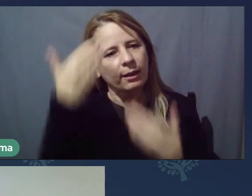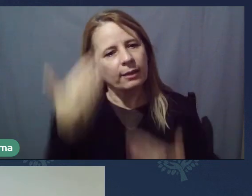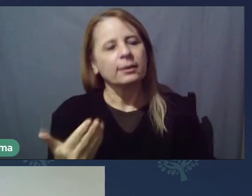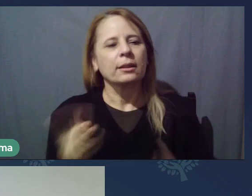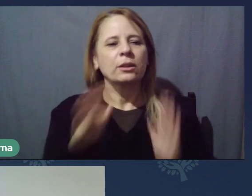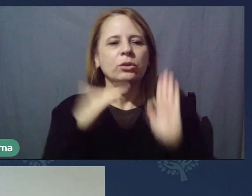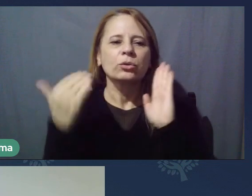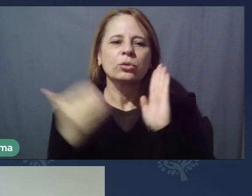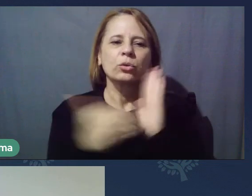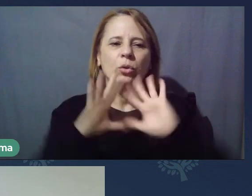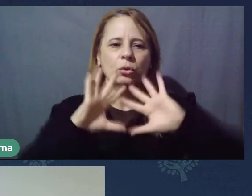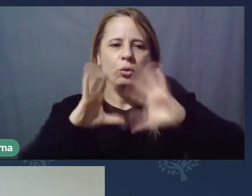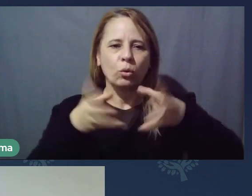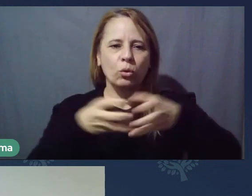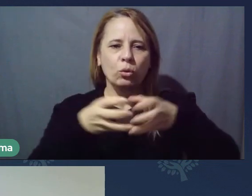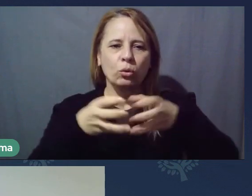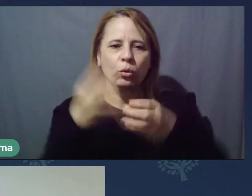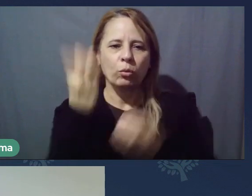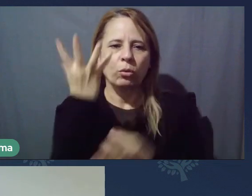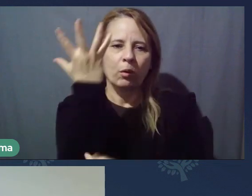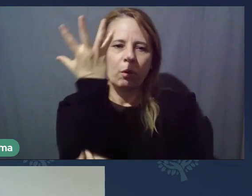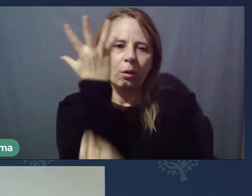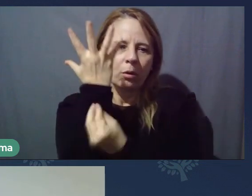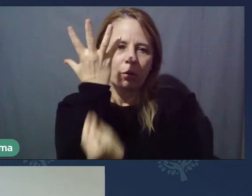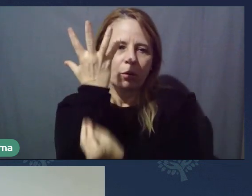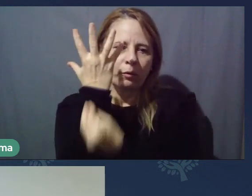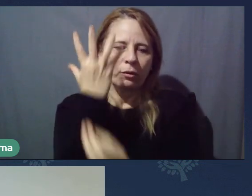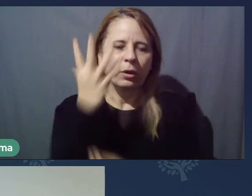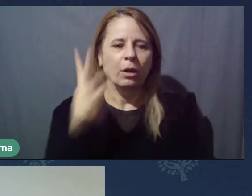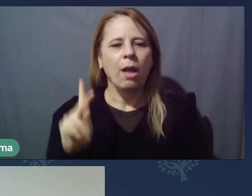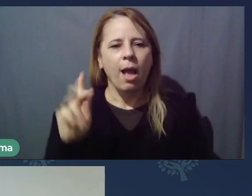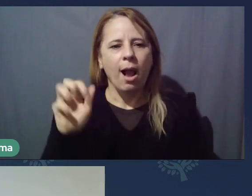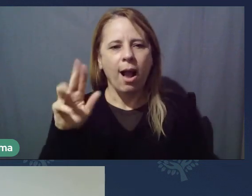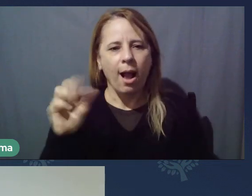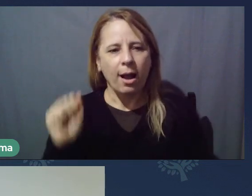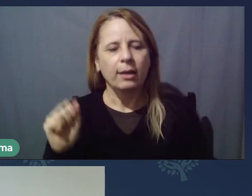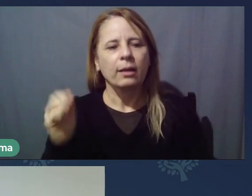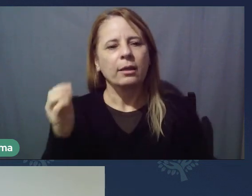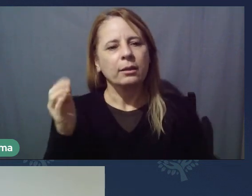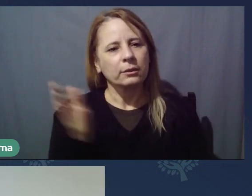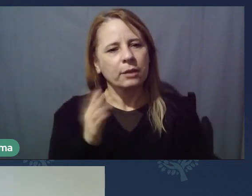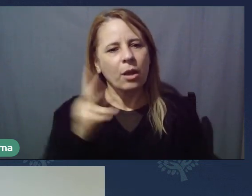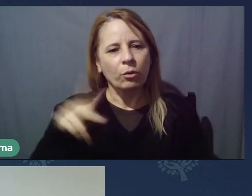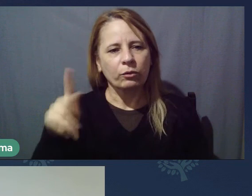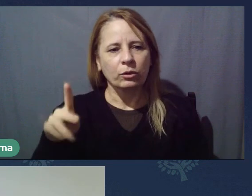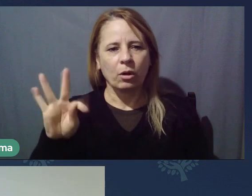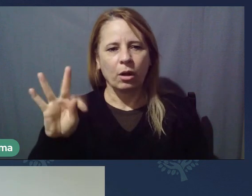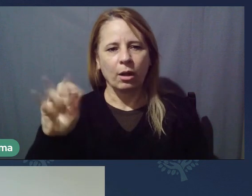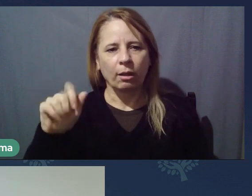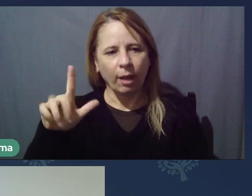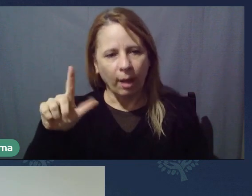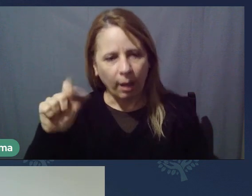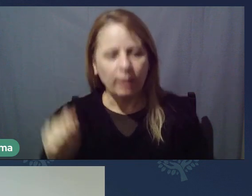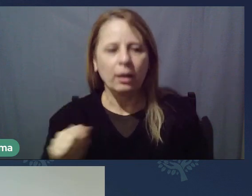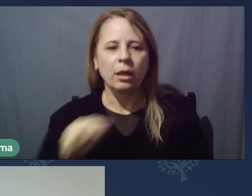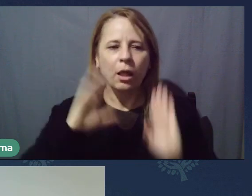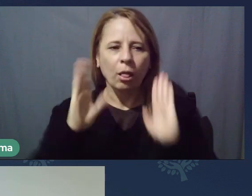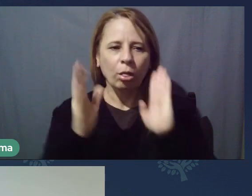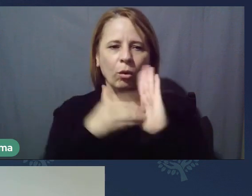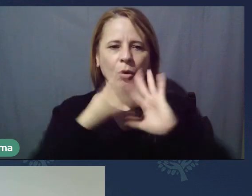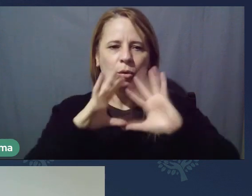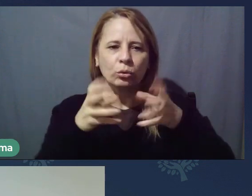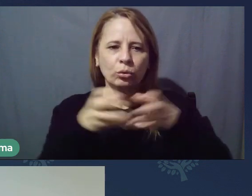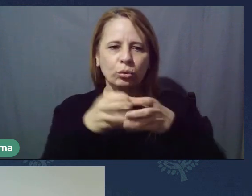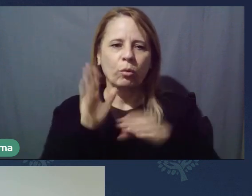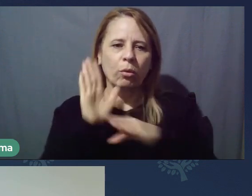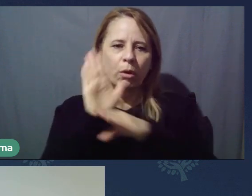todo o grupo do Convivendo, a professora Carla, a Tayla, todo mundo que estava aí no backstage, a